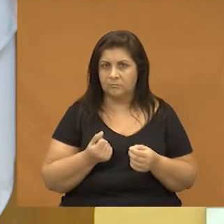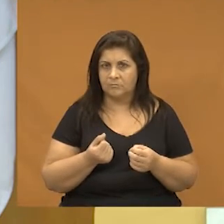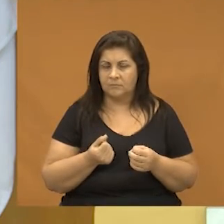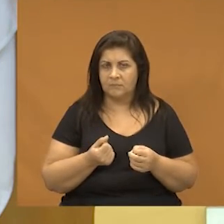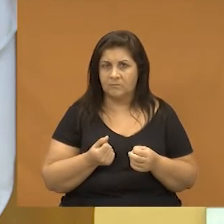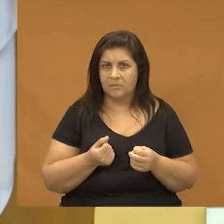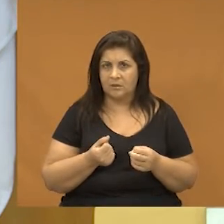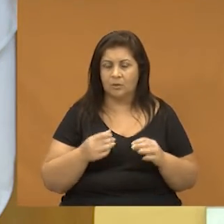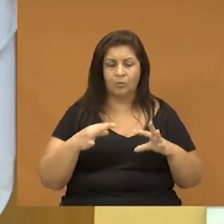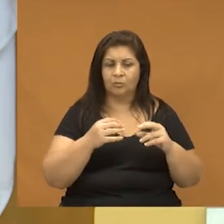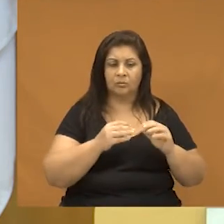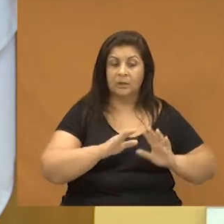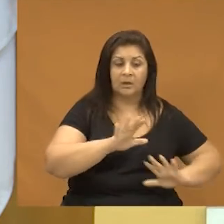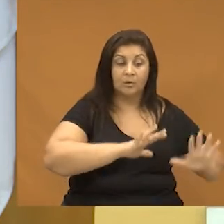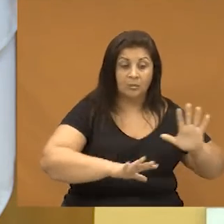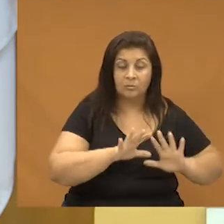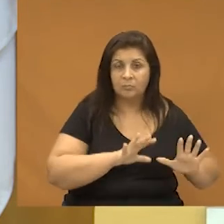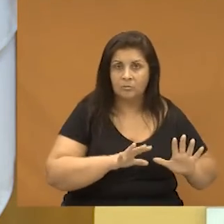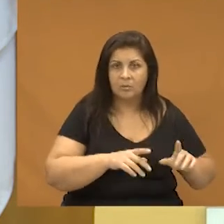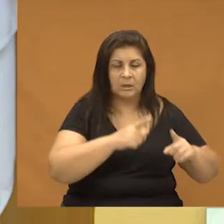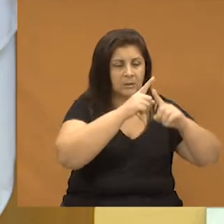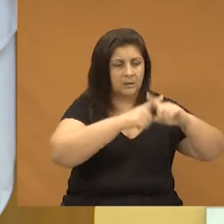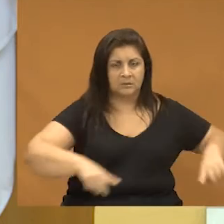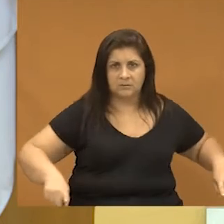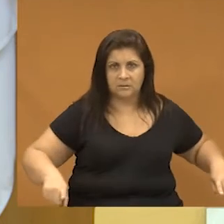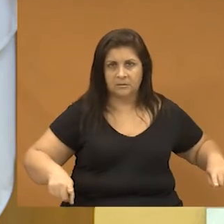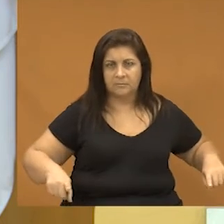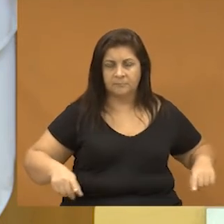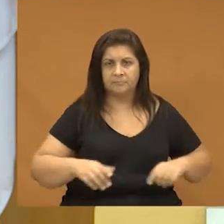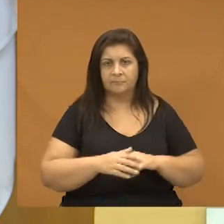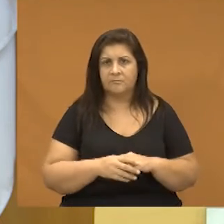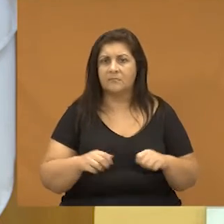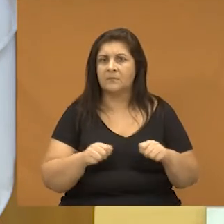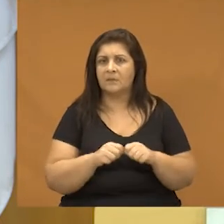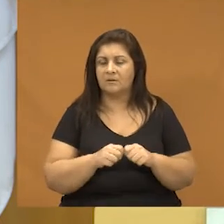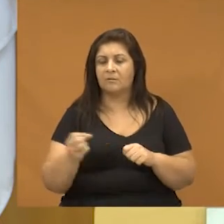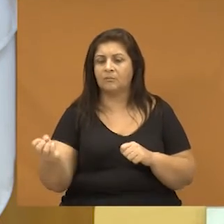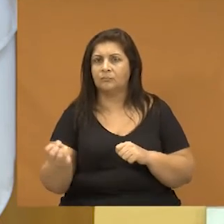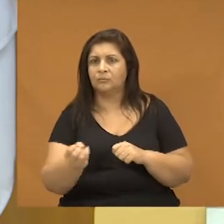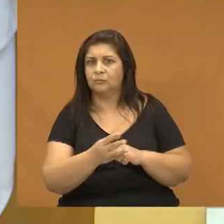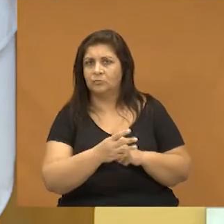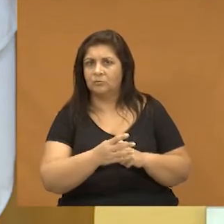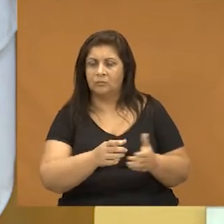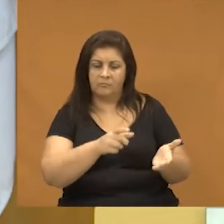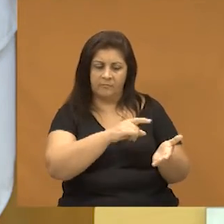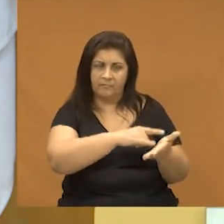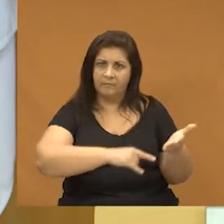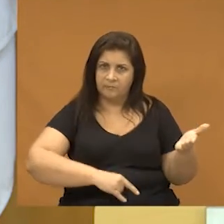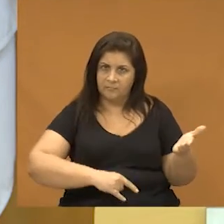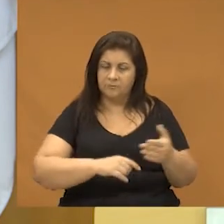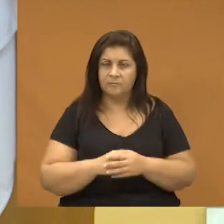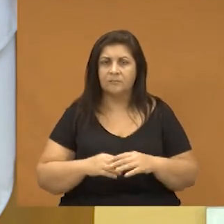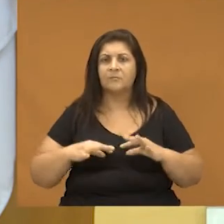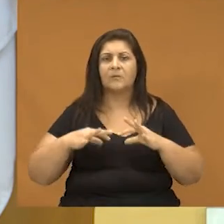FA que foi feita pelo SUS, geralmente é cancelada, é feita uma nova ficha de atendimento e